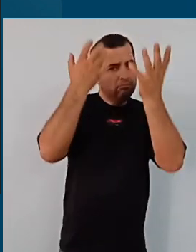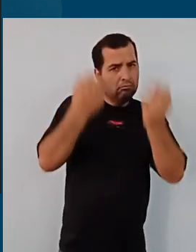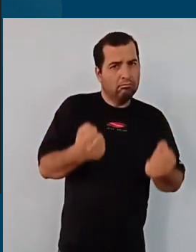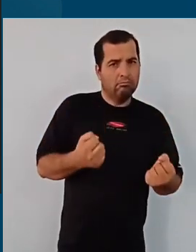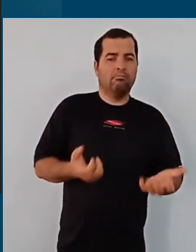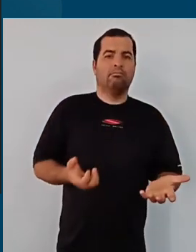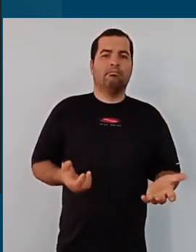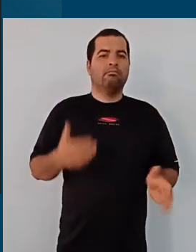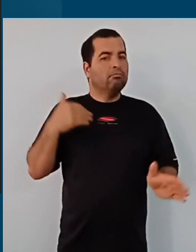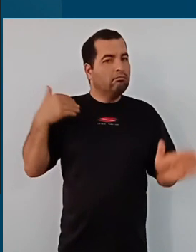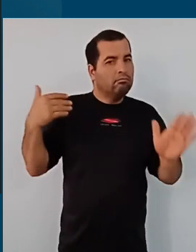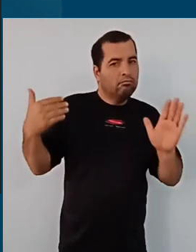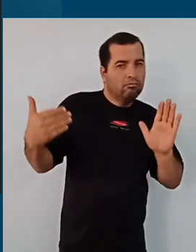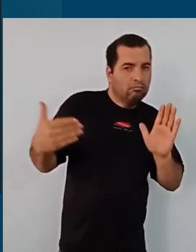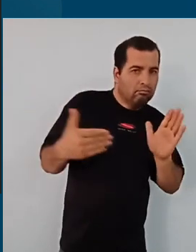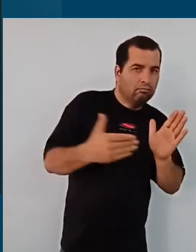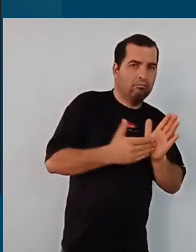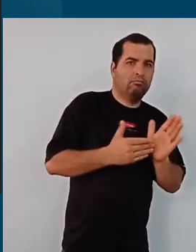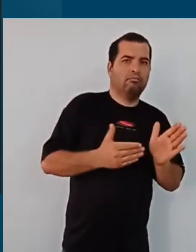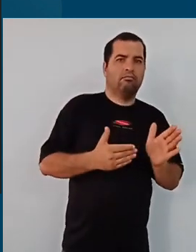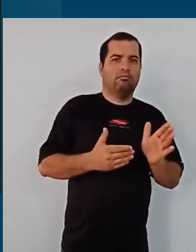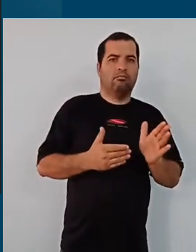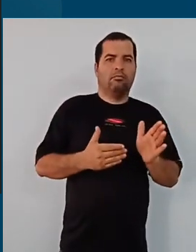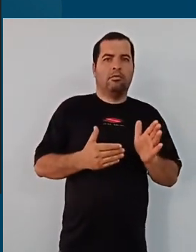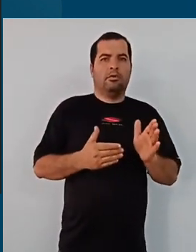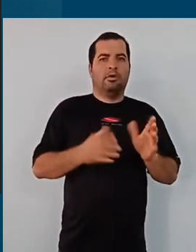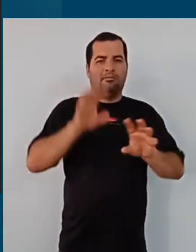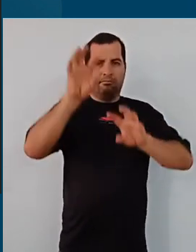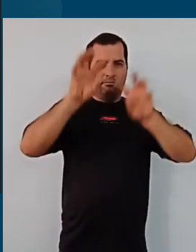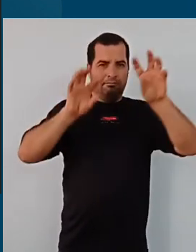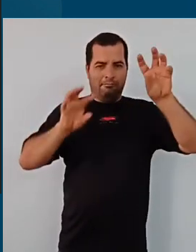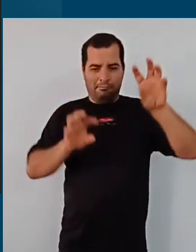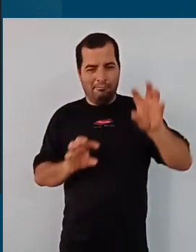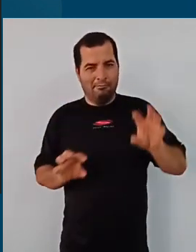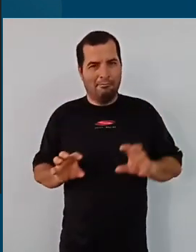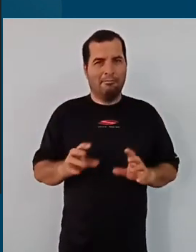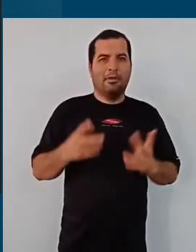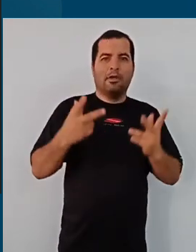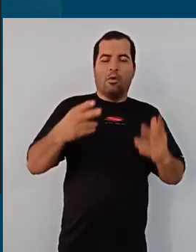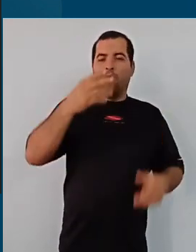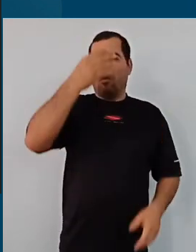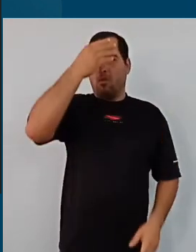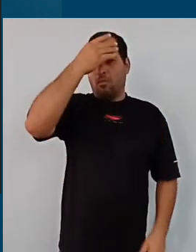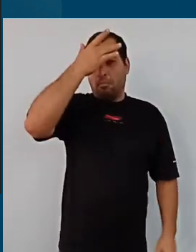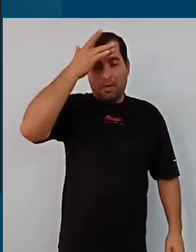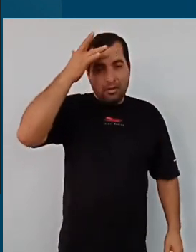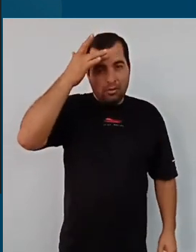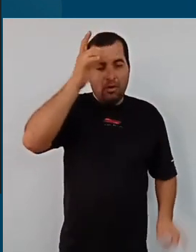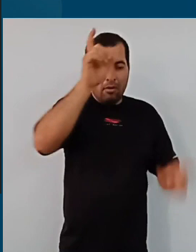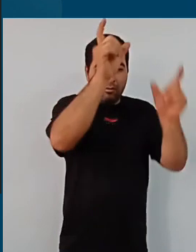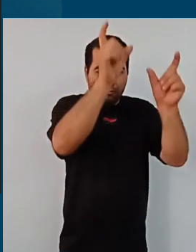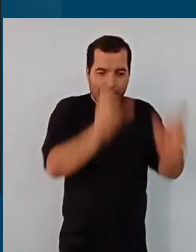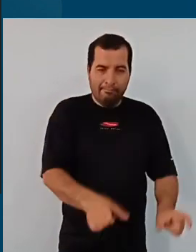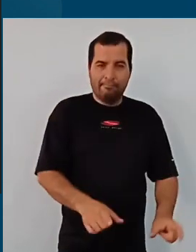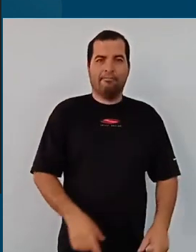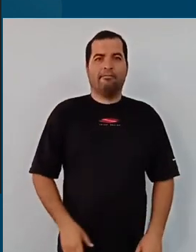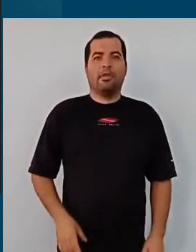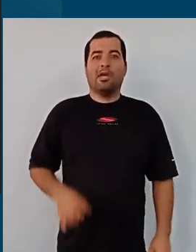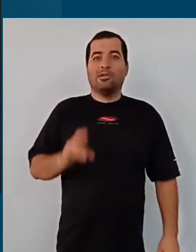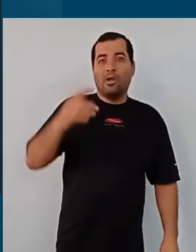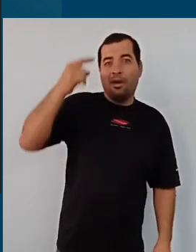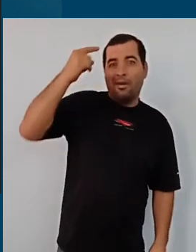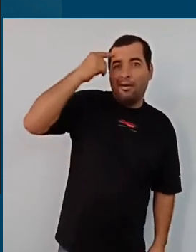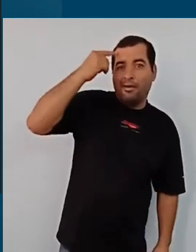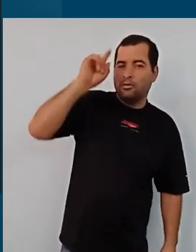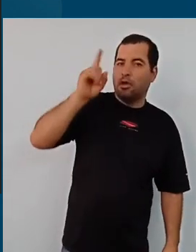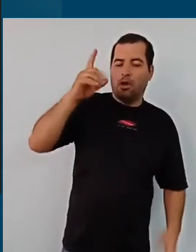si toda esse mosaico que é o ser humano. Ele não é mais só intelecto, ele